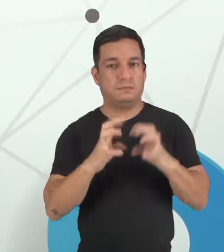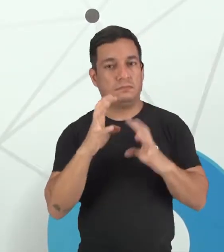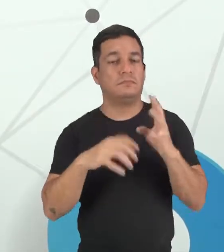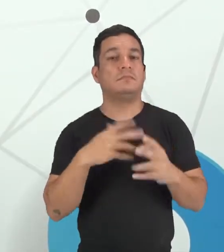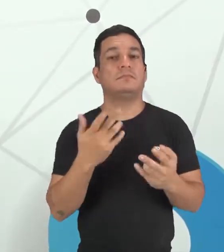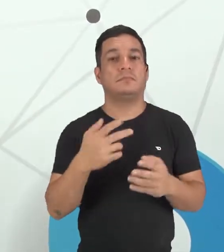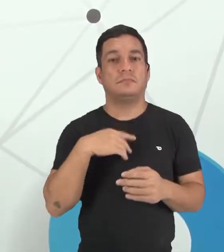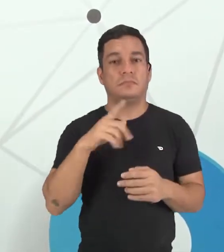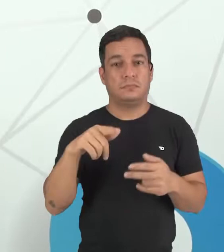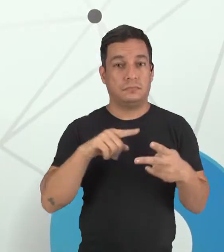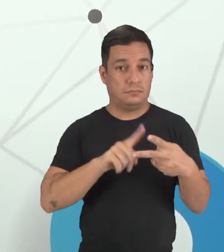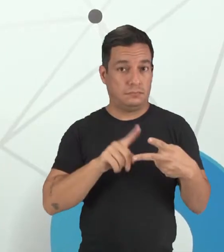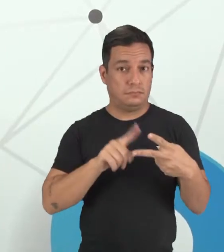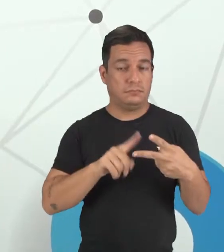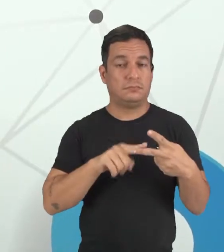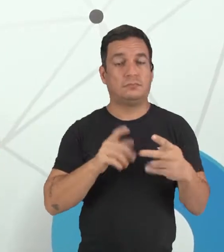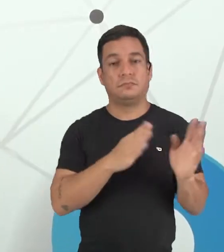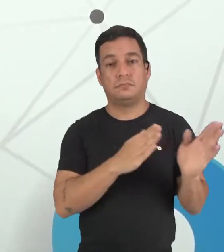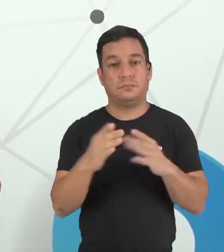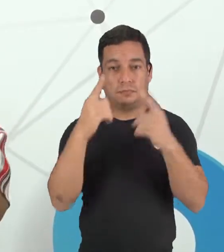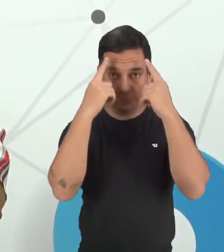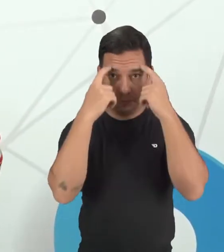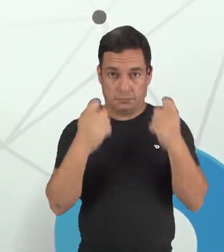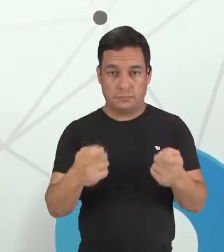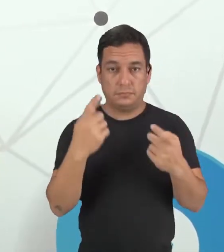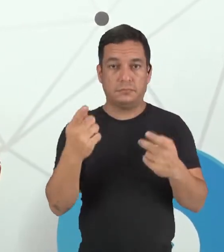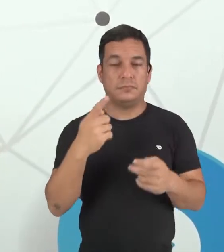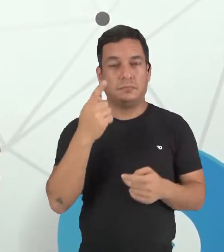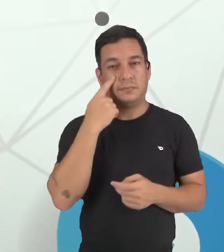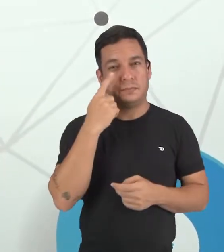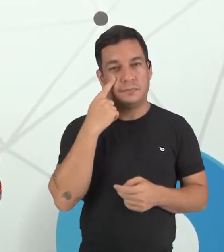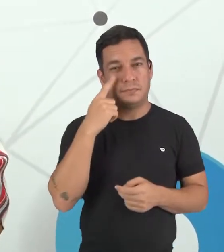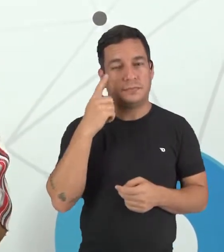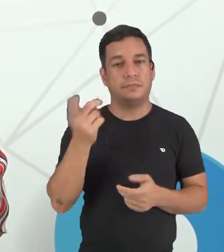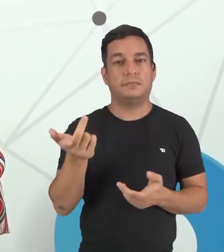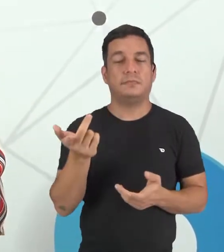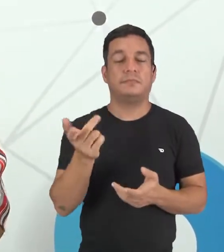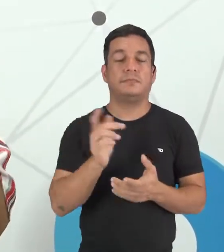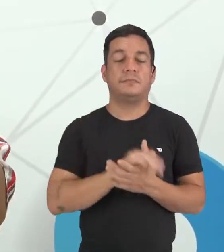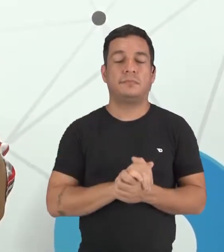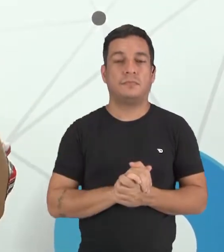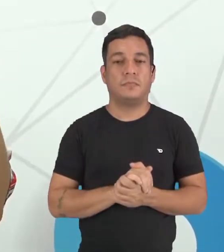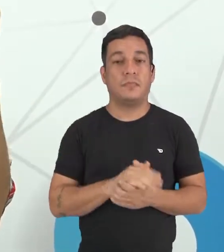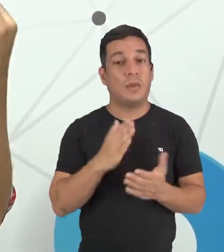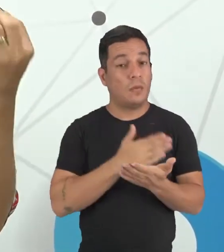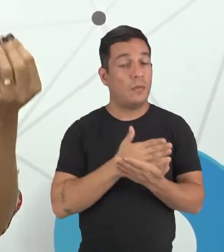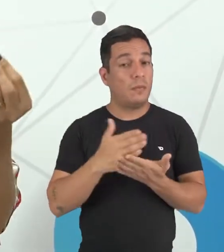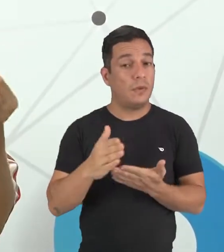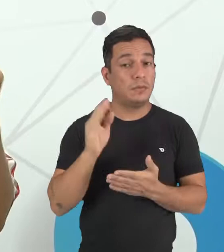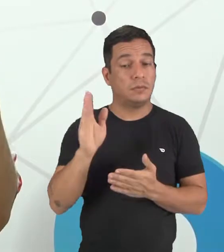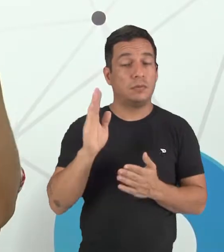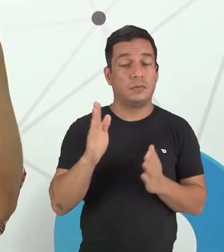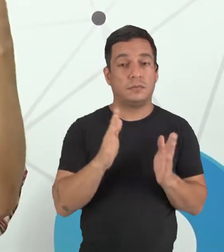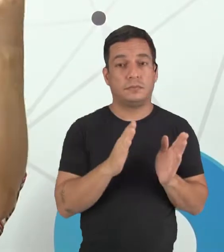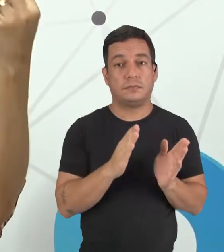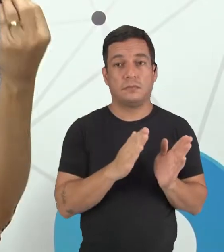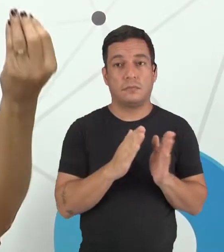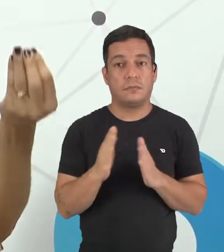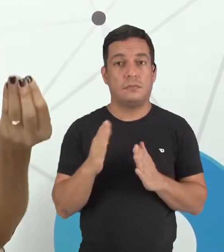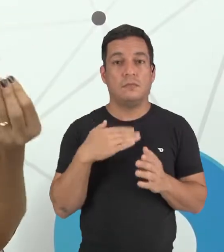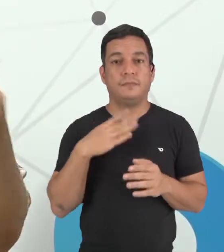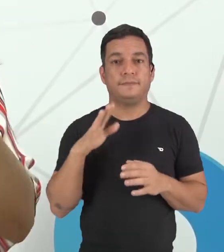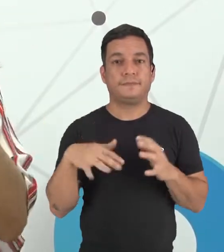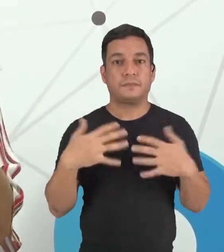segunda fase desse ciclo da violência. Então isso vai culminando, vejam que é bem sutil. Começa com essa fase